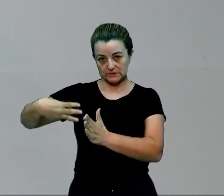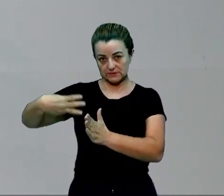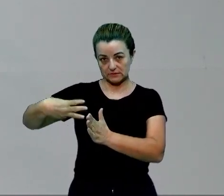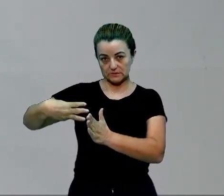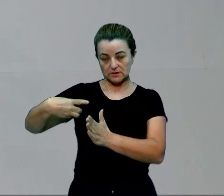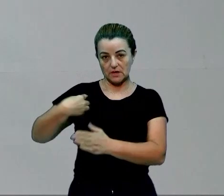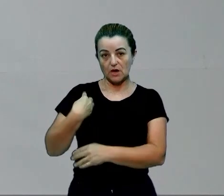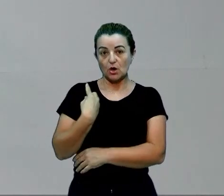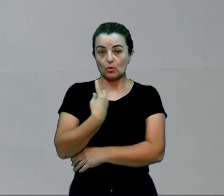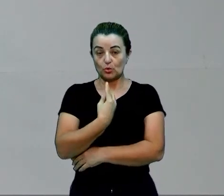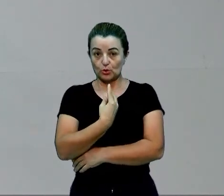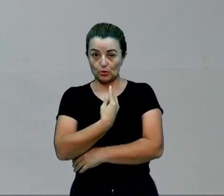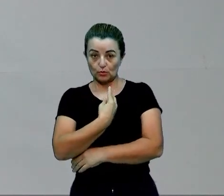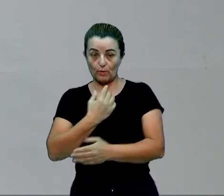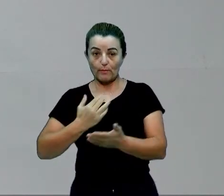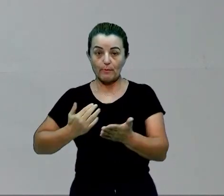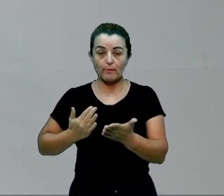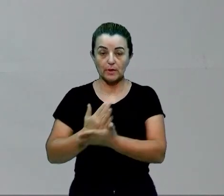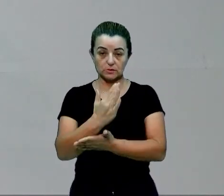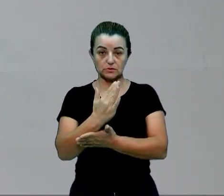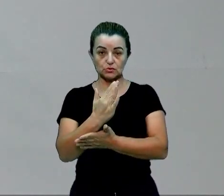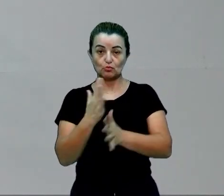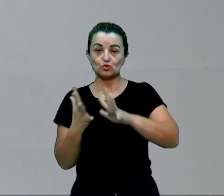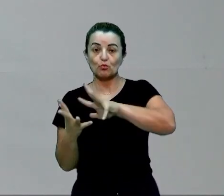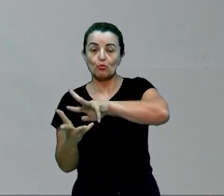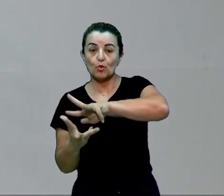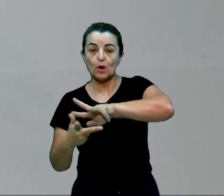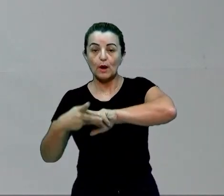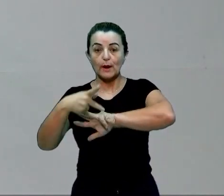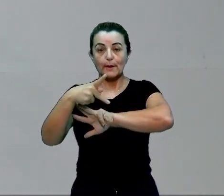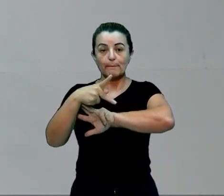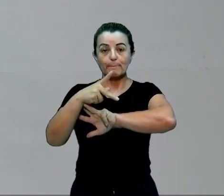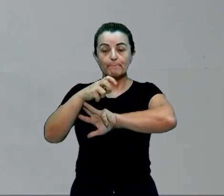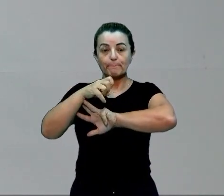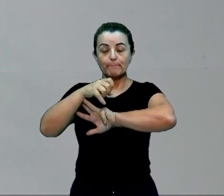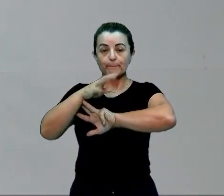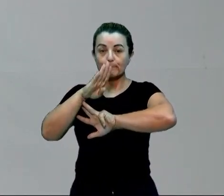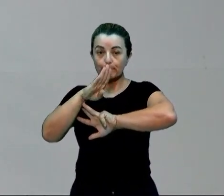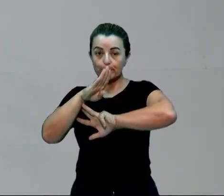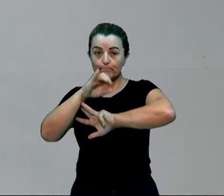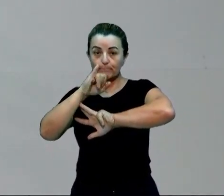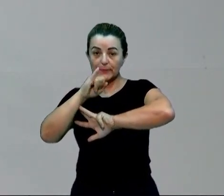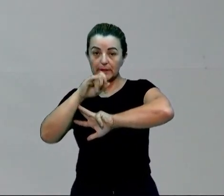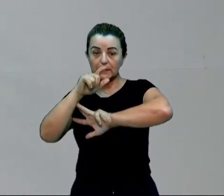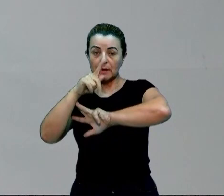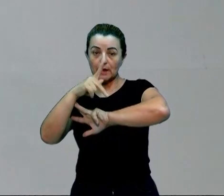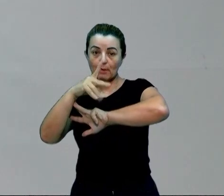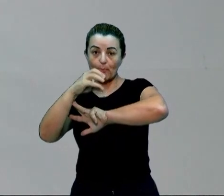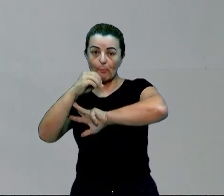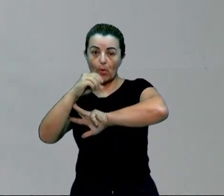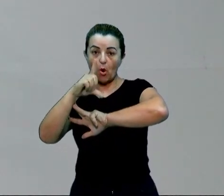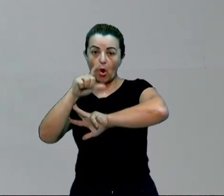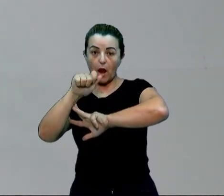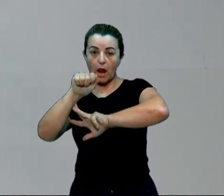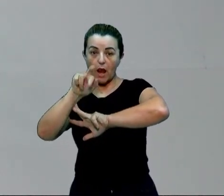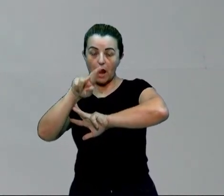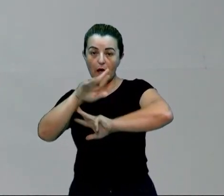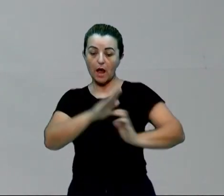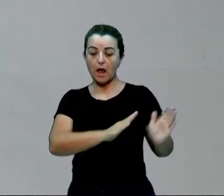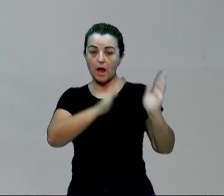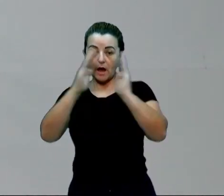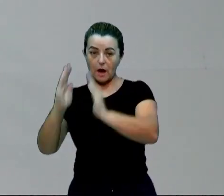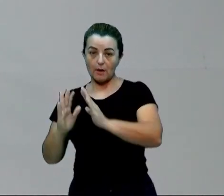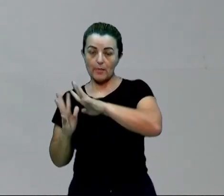nós passamos de um mundo bipolar para um mundo multipolar. O que é que significa isso? As configurações de poder no